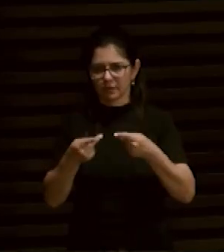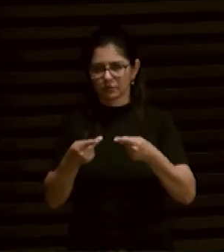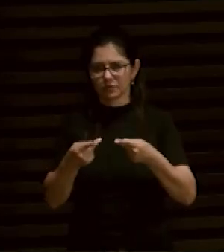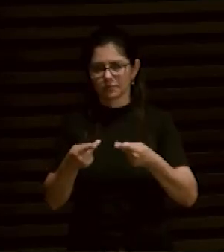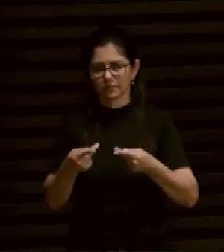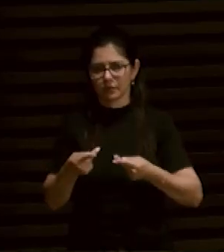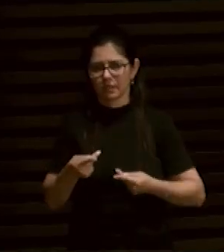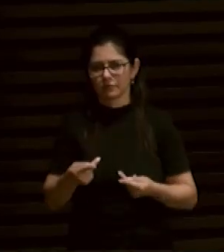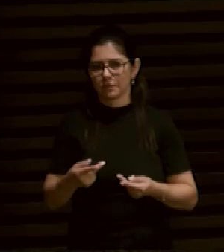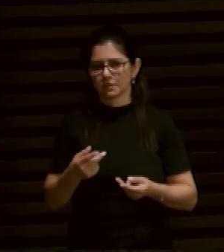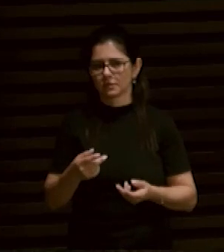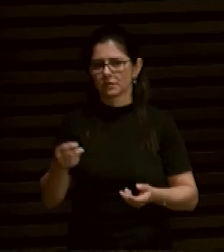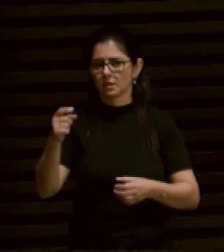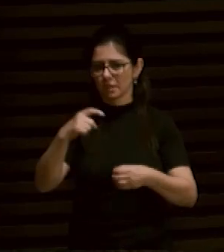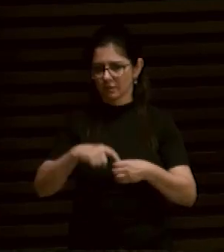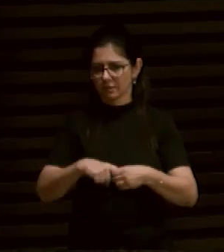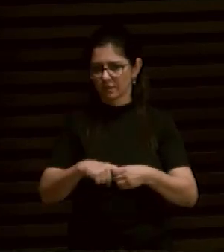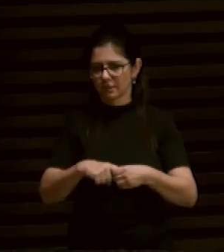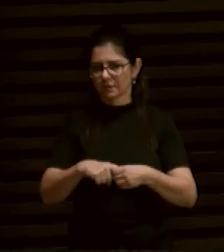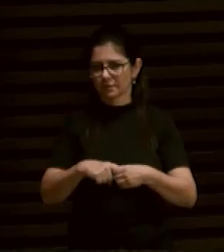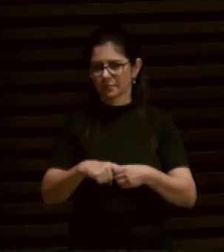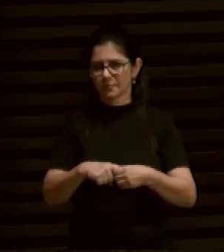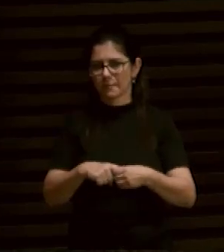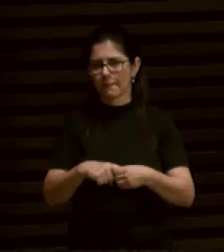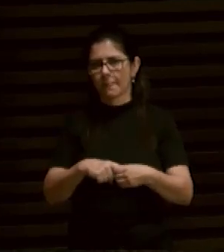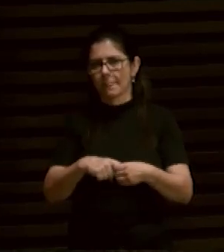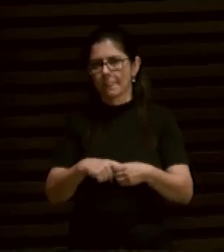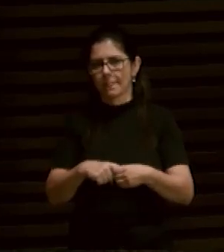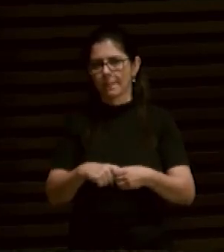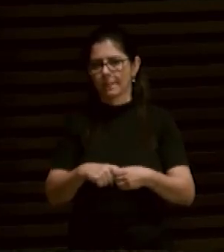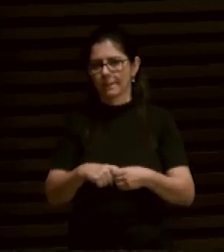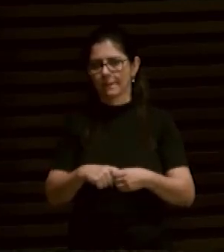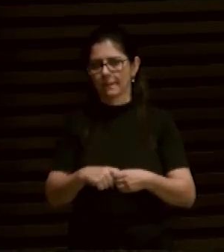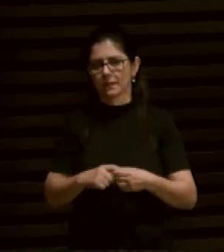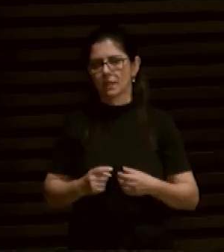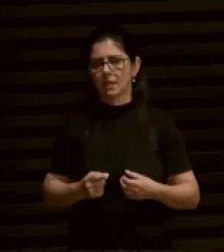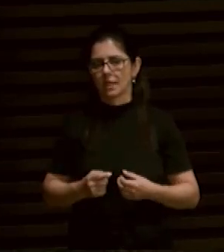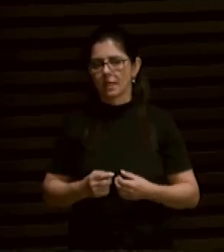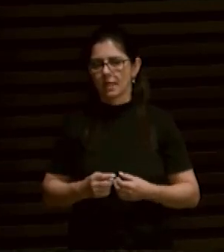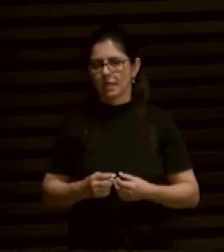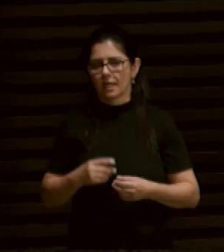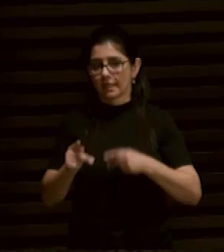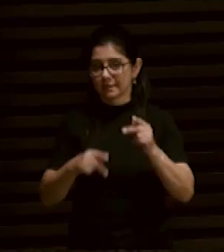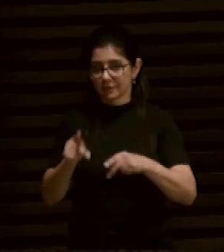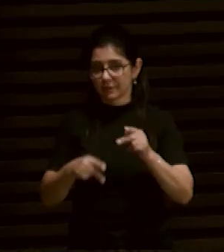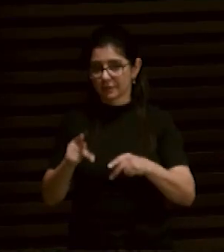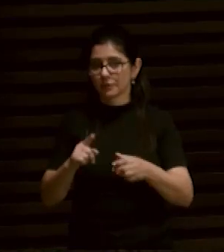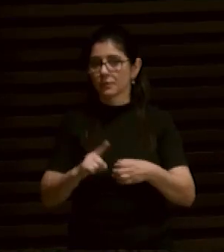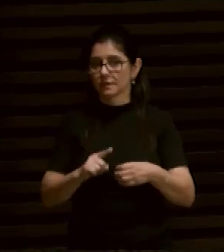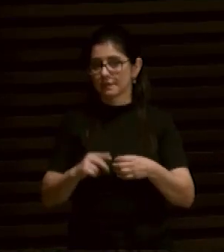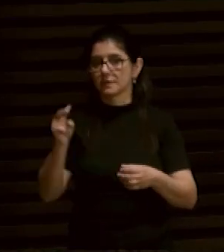se levantarão, porque eles creram na pregação que Jonas trouxe. Mas